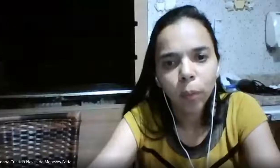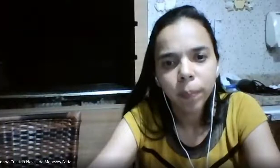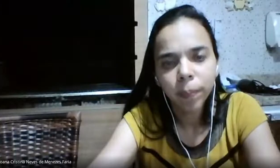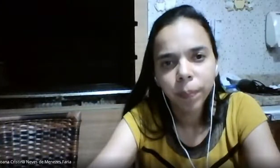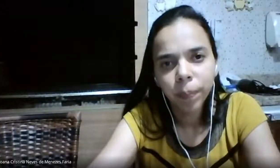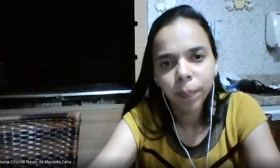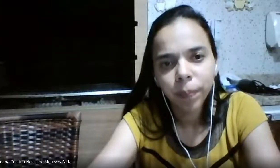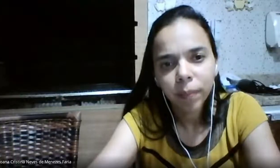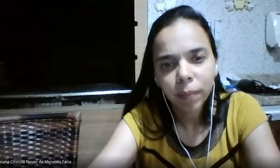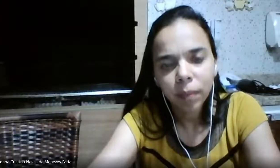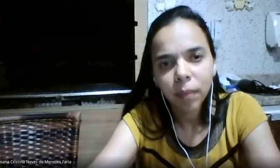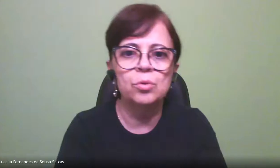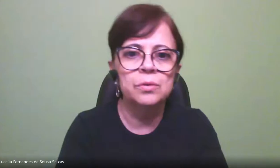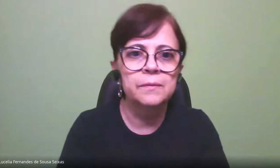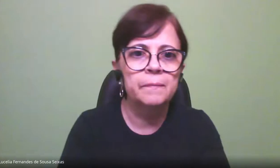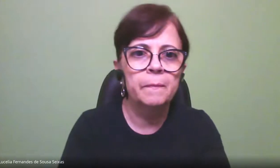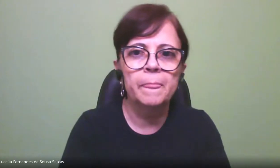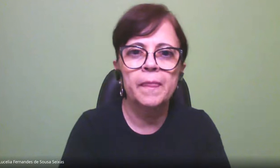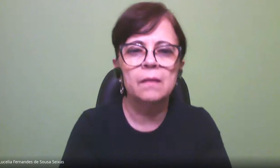Voltou. Sim, voltou.